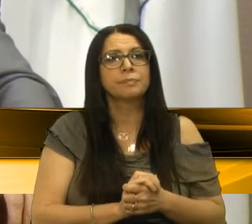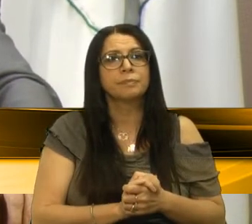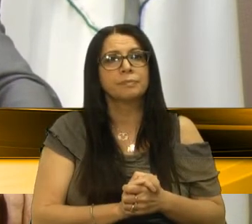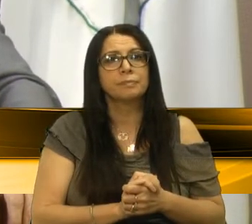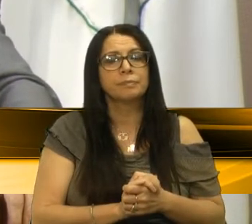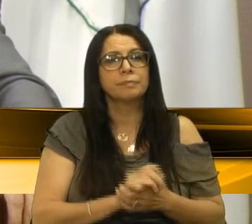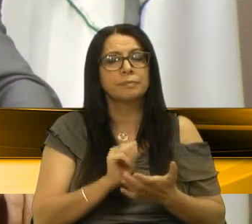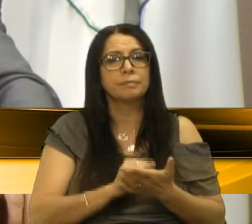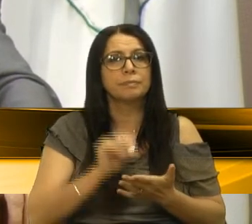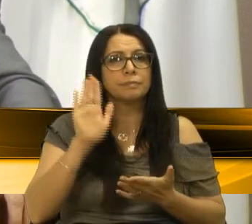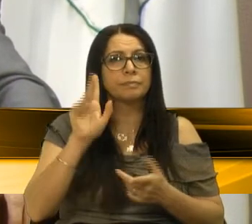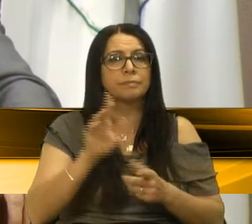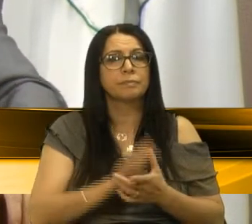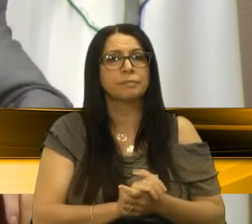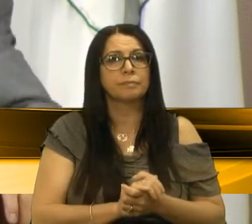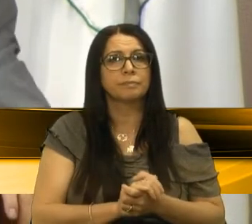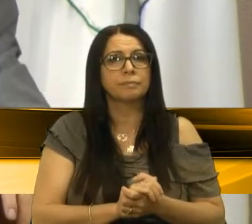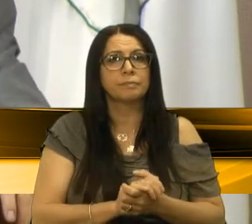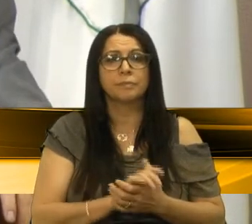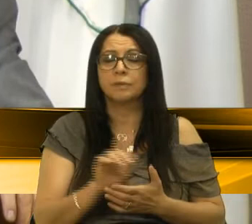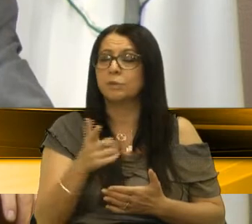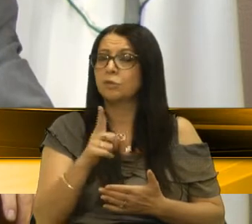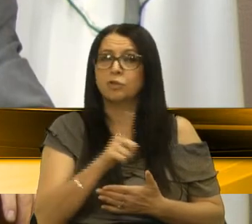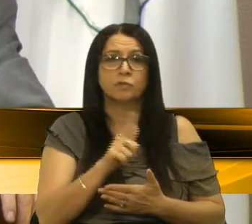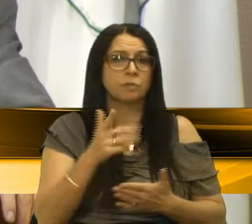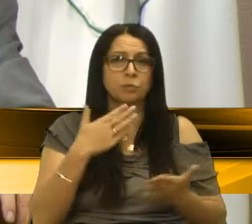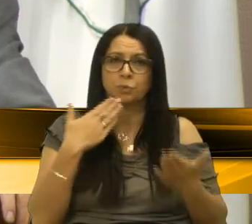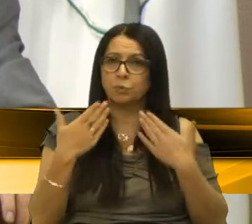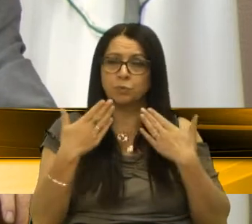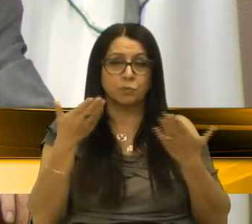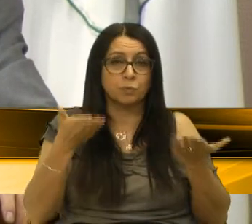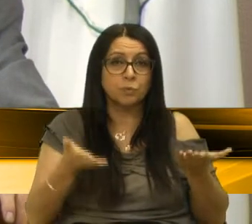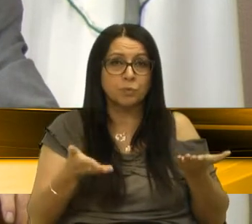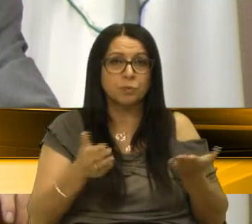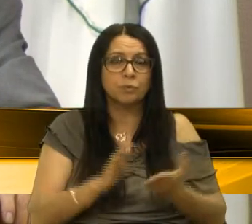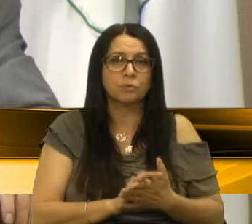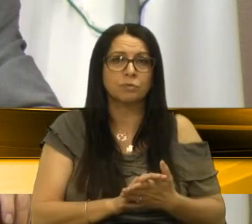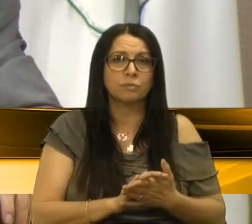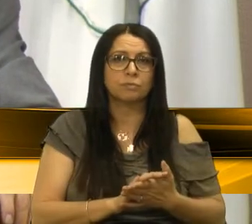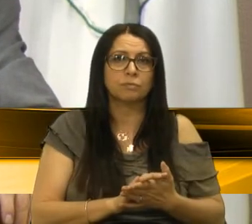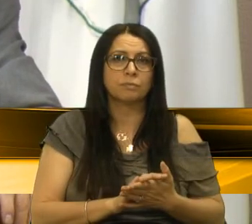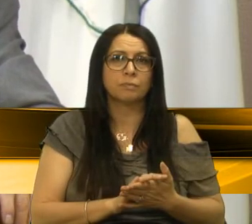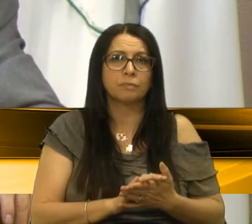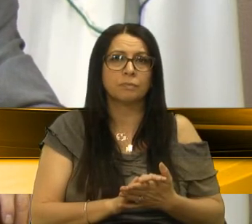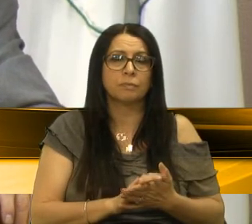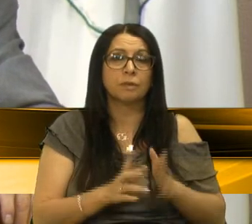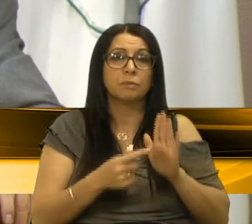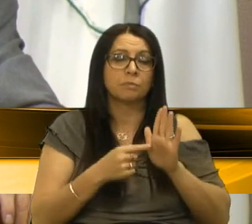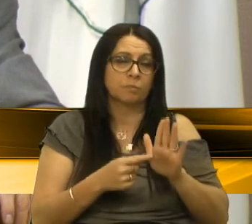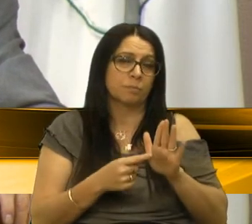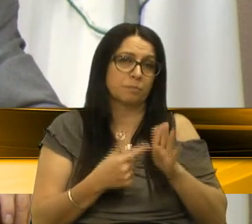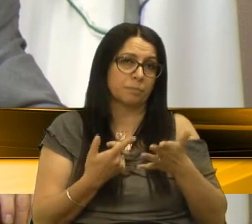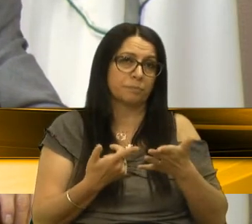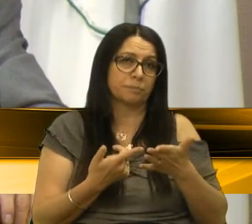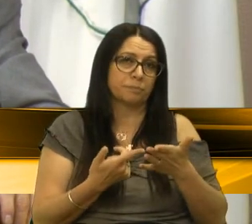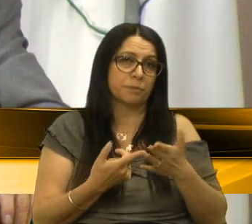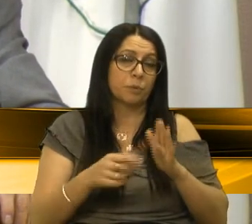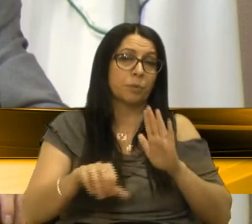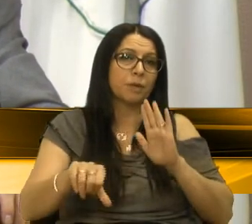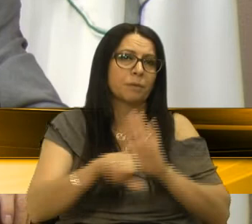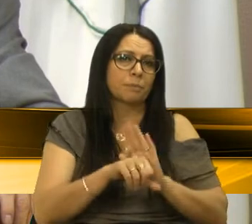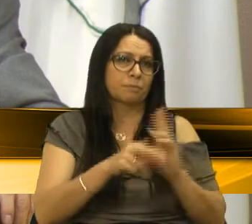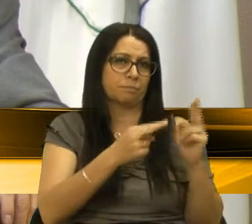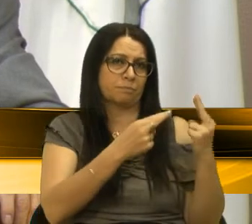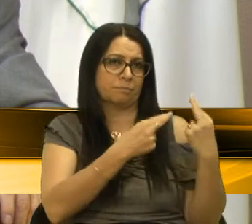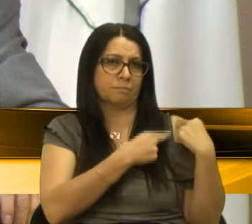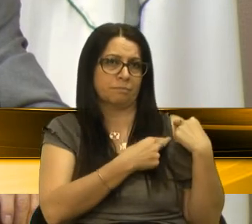Após peço a palavra, senhor presidente. Não tivemos dúvida hoje de que realmente estamos diante de um crime de